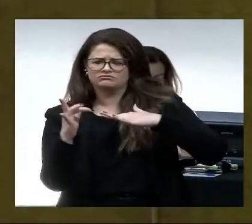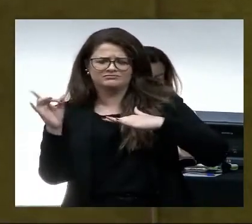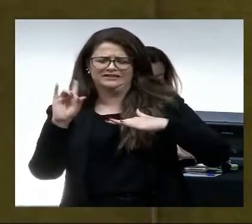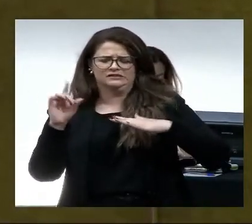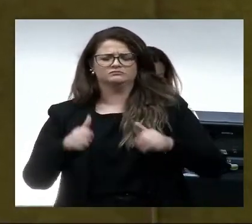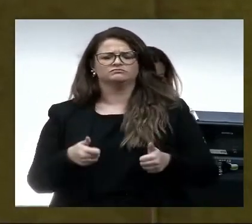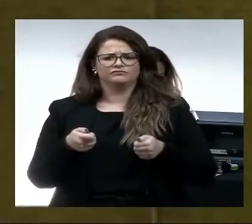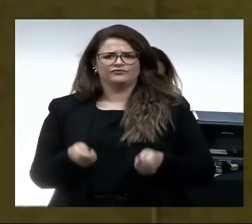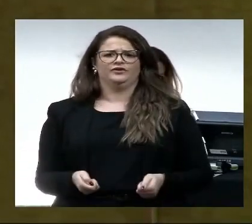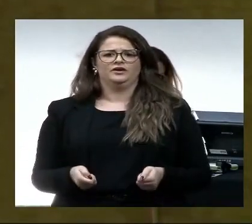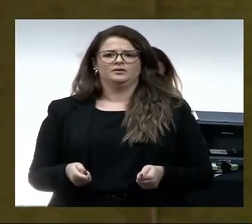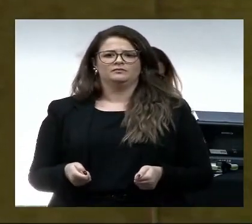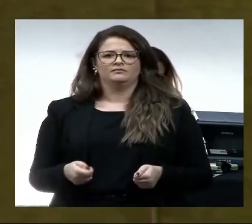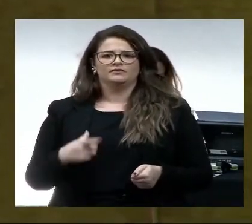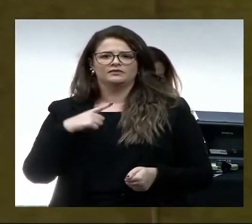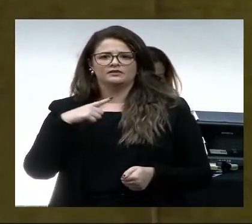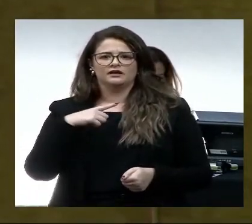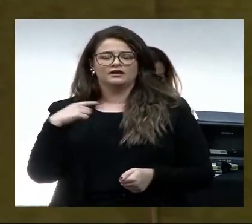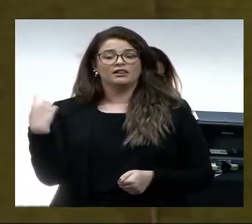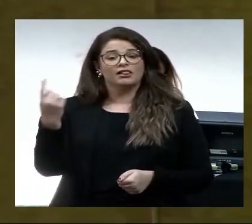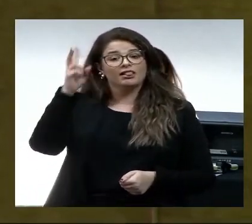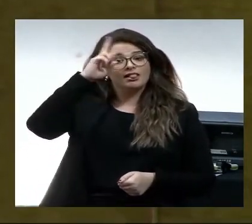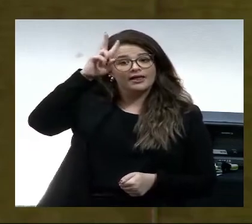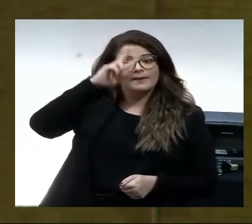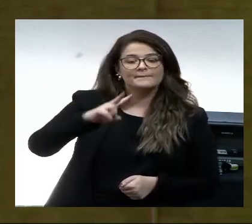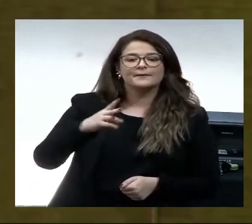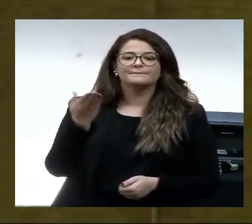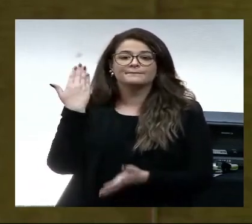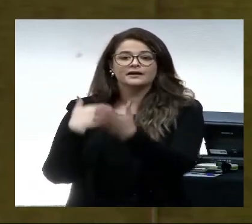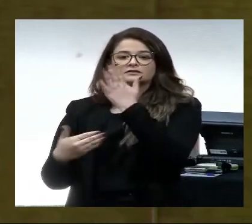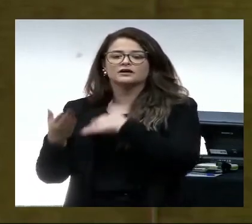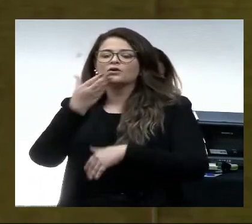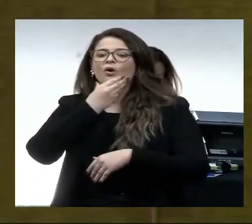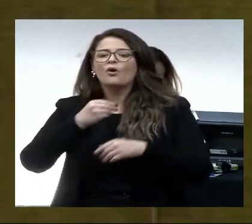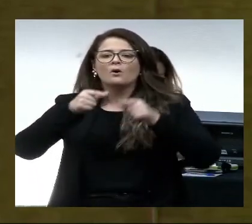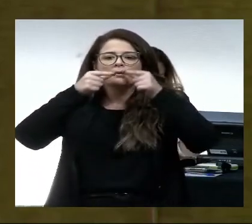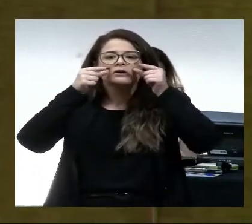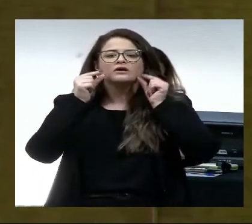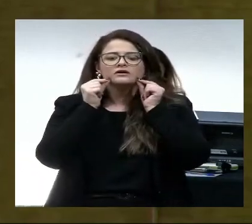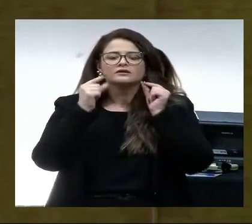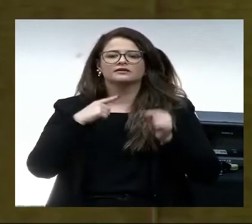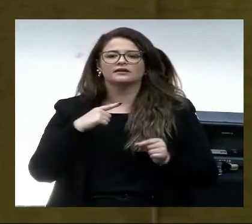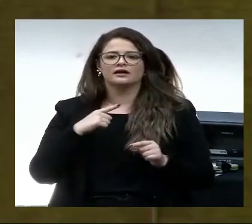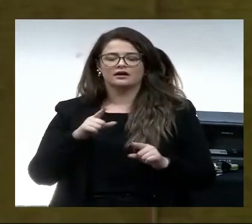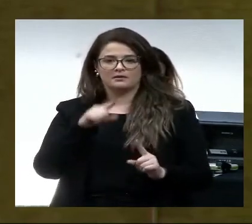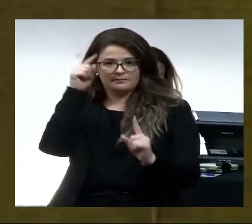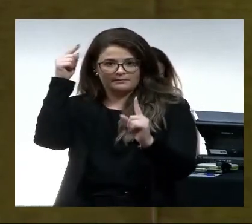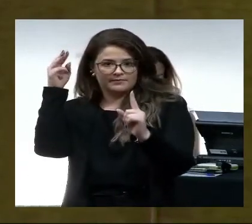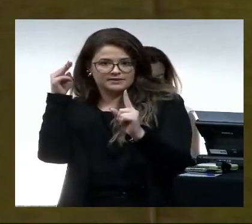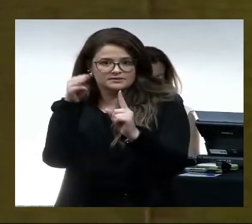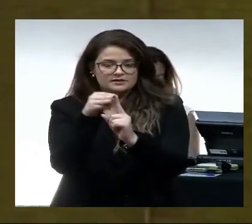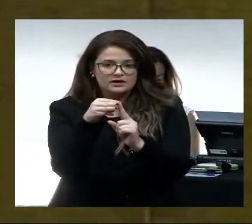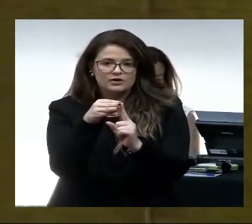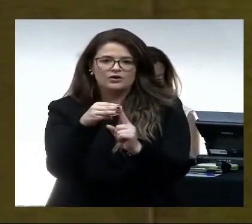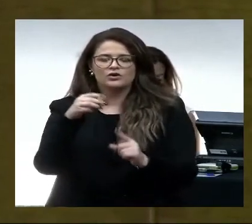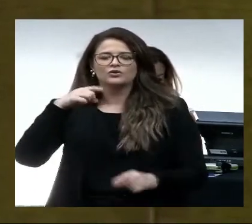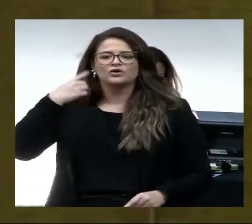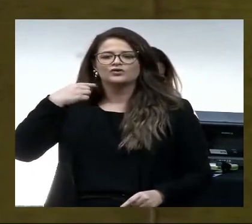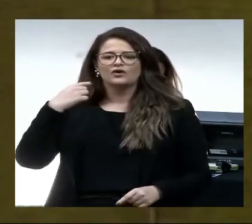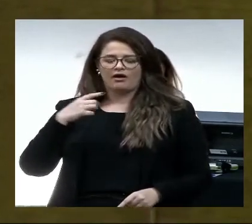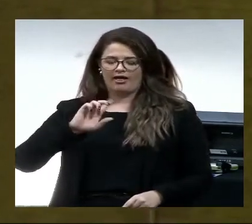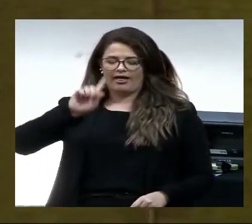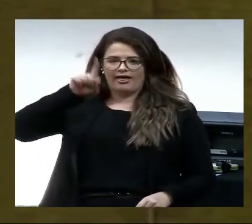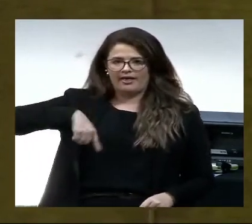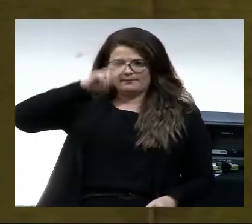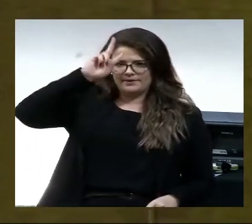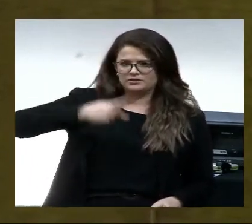de Rui Barbosa, nosso patrono. A missão do advogado não se esgota na defesa dos interesses individuais. Ele é também o guardião